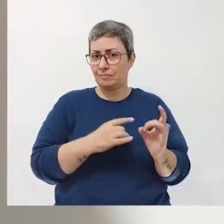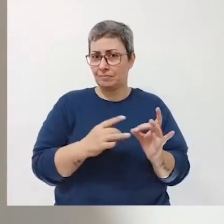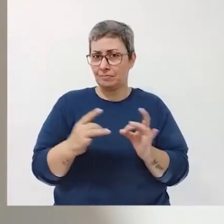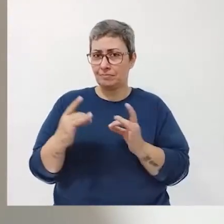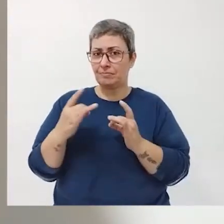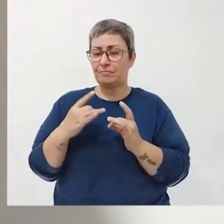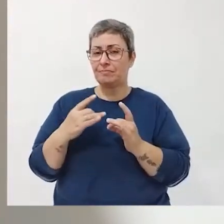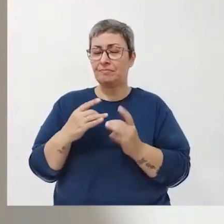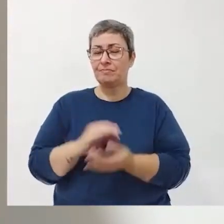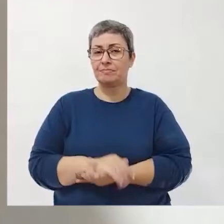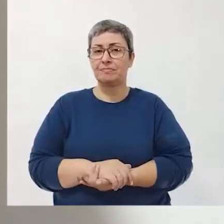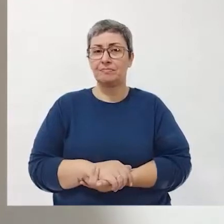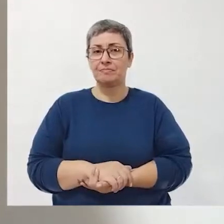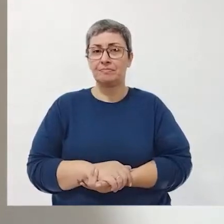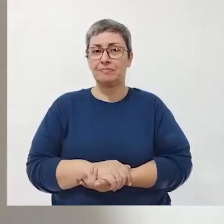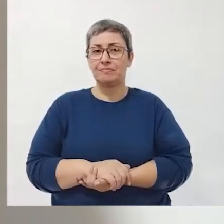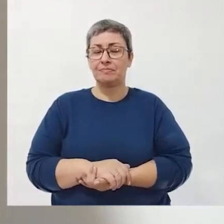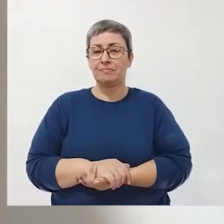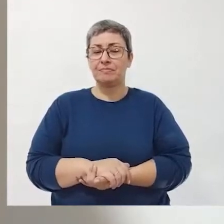dia a dia?